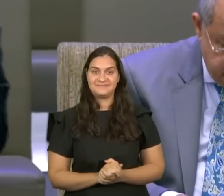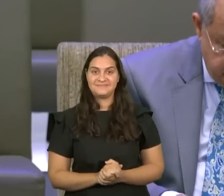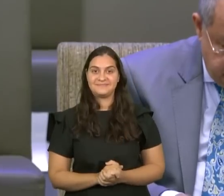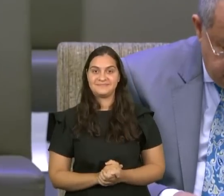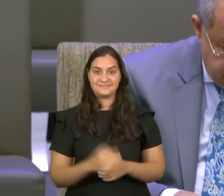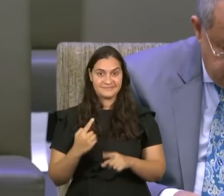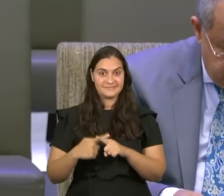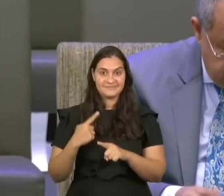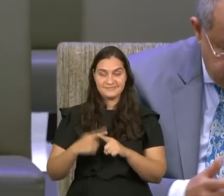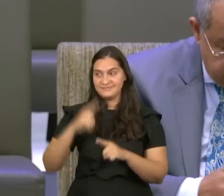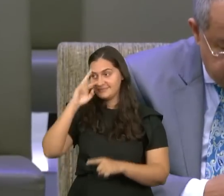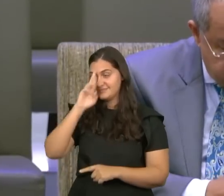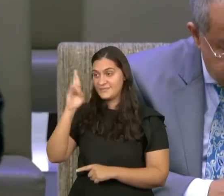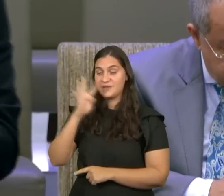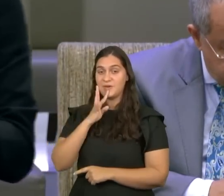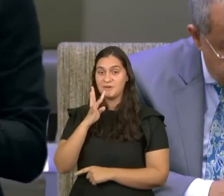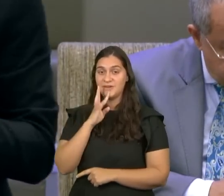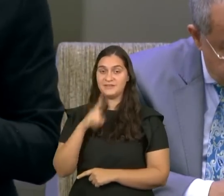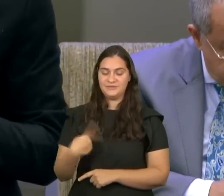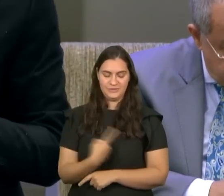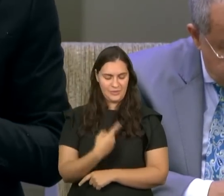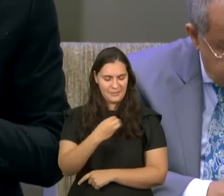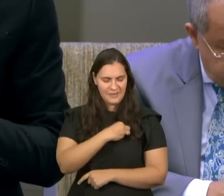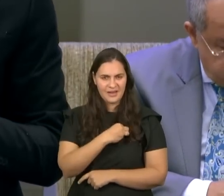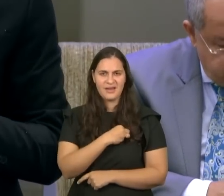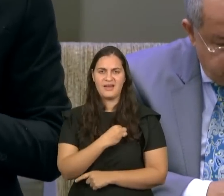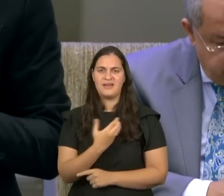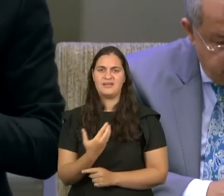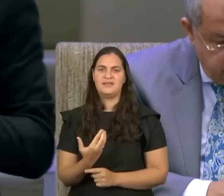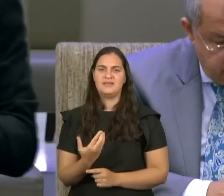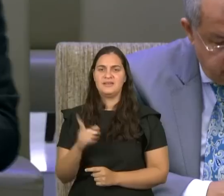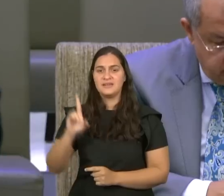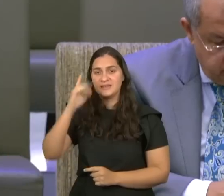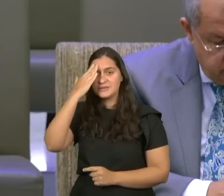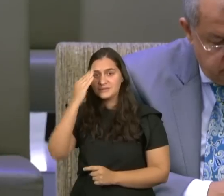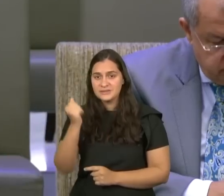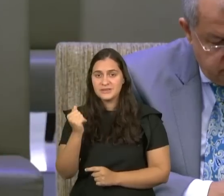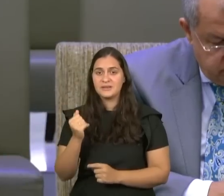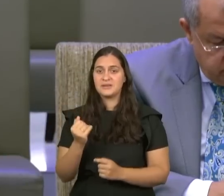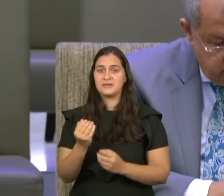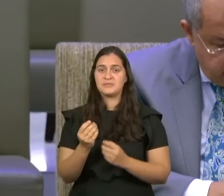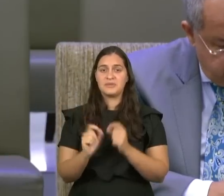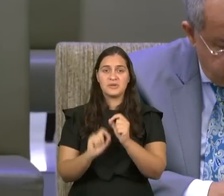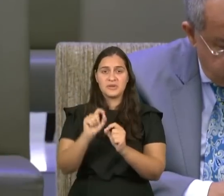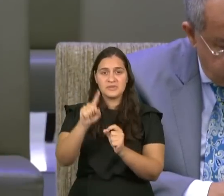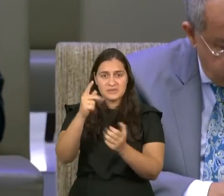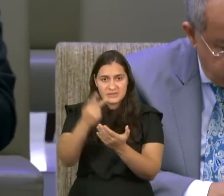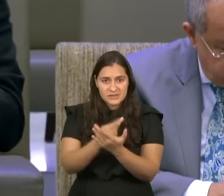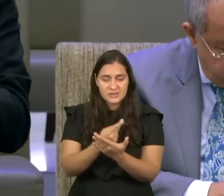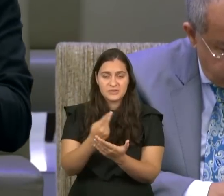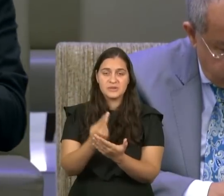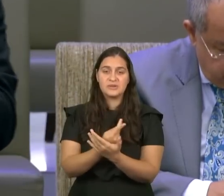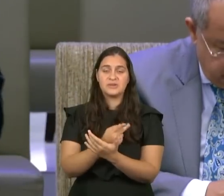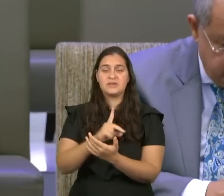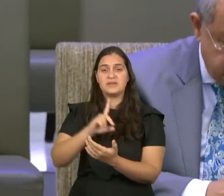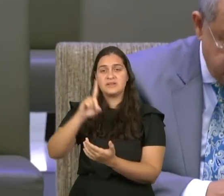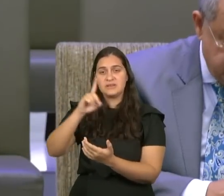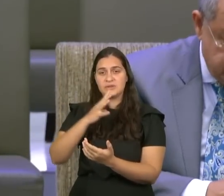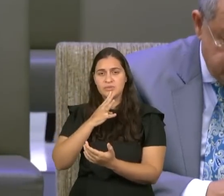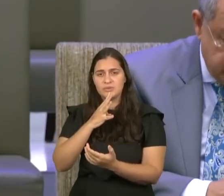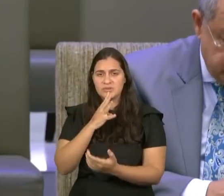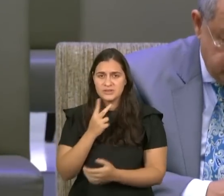porque ele conhece os nossos pecados ele sabe o erro que Você cometeu ele conhece